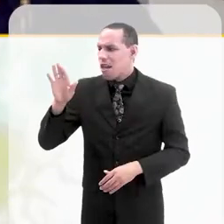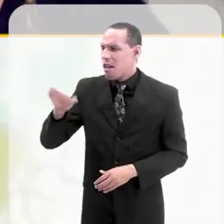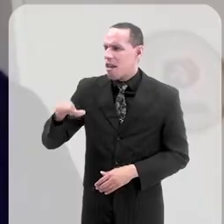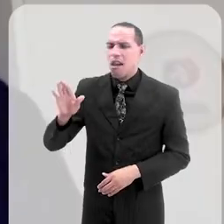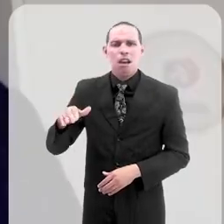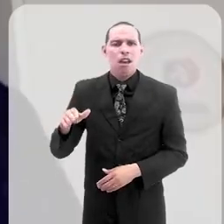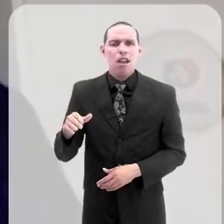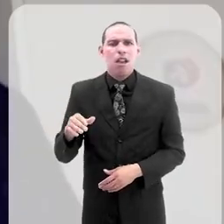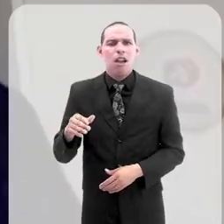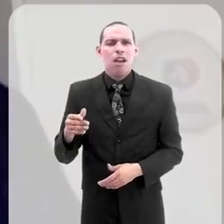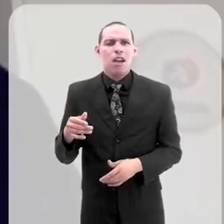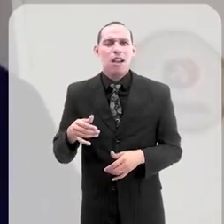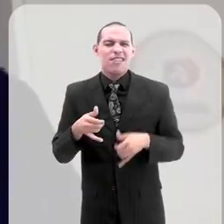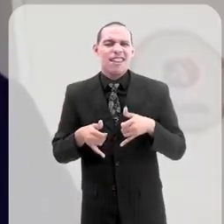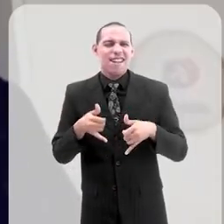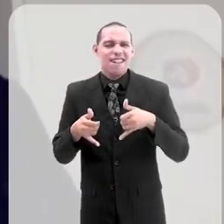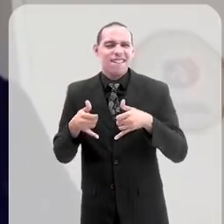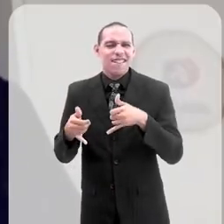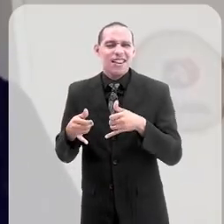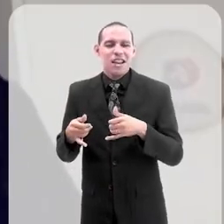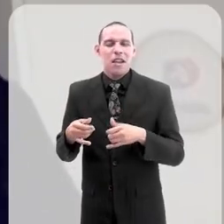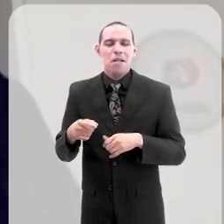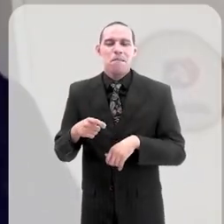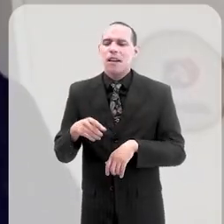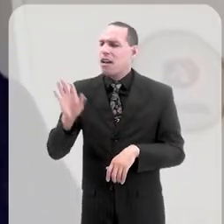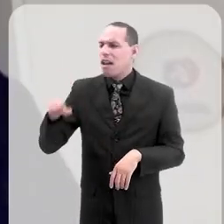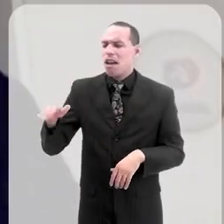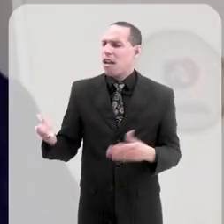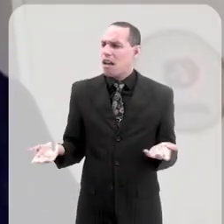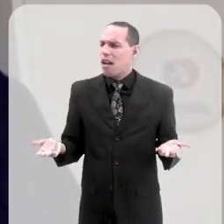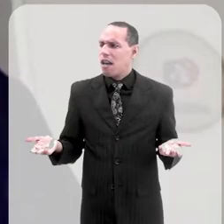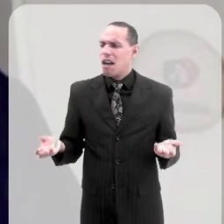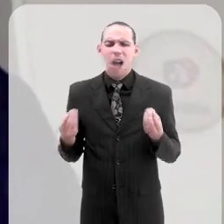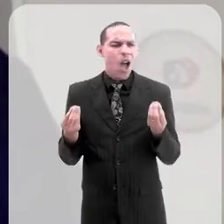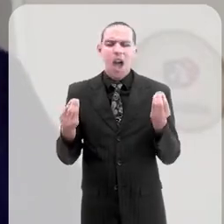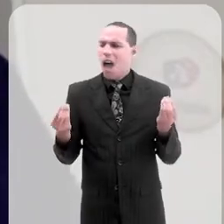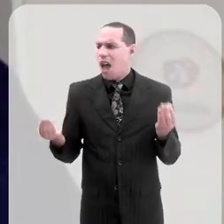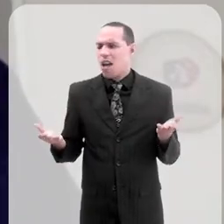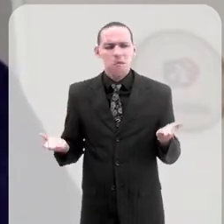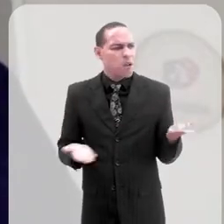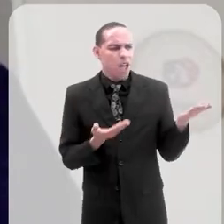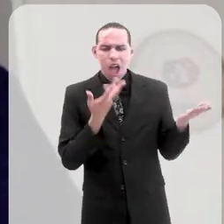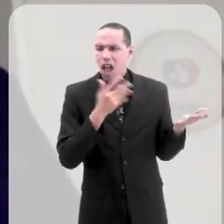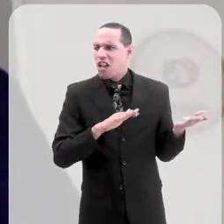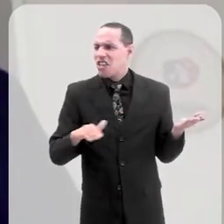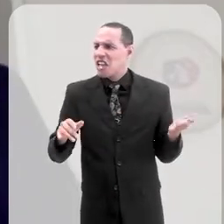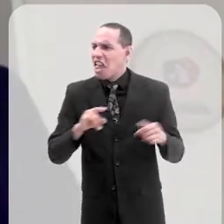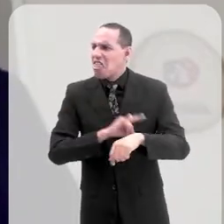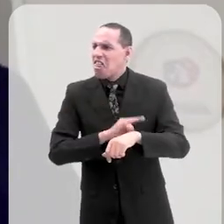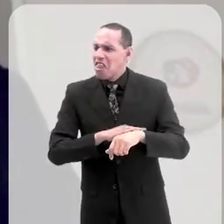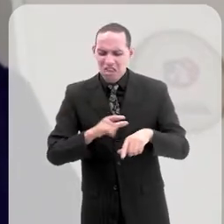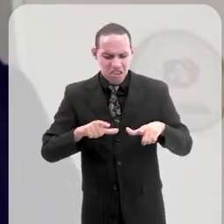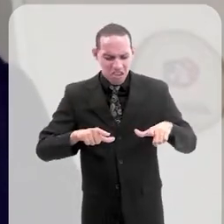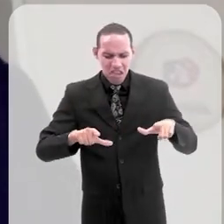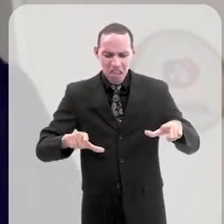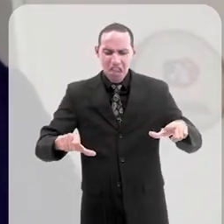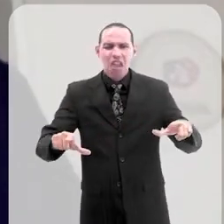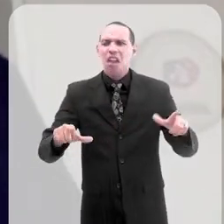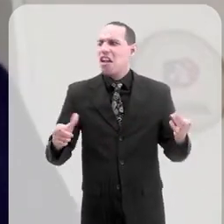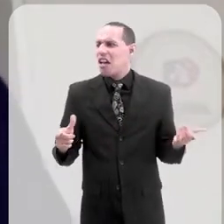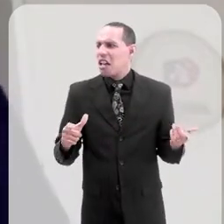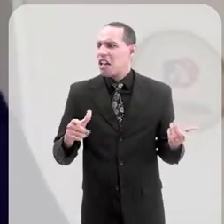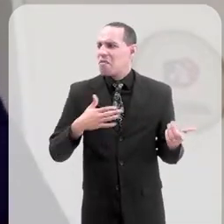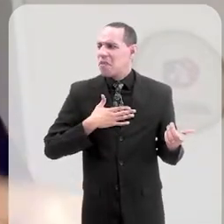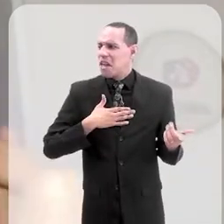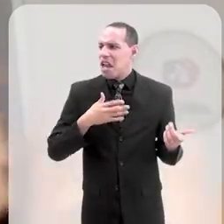sapatinho, tique, tique, tique, né? Estou batendo. Falei assim: escuta, como é que pode a criança fazer um xixi no meu tapete? Não tem um